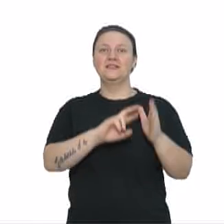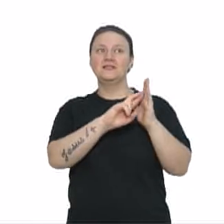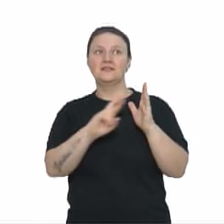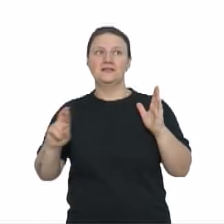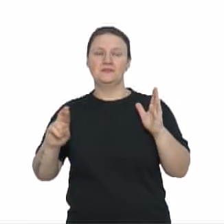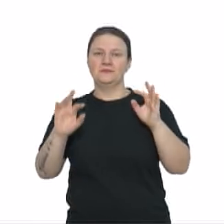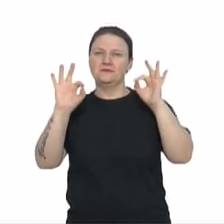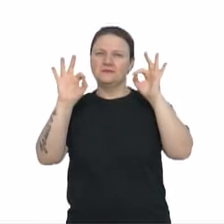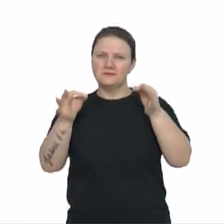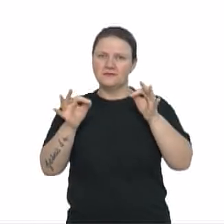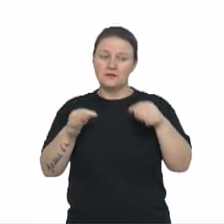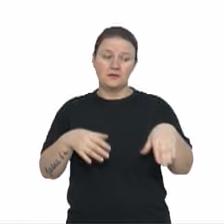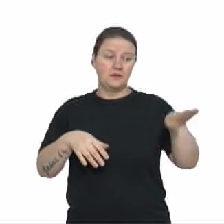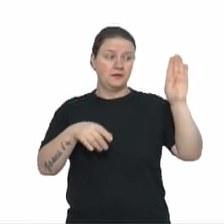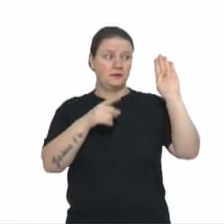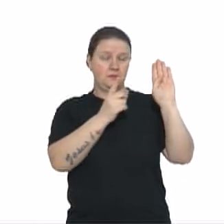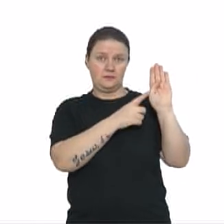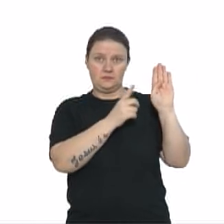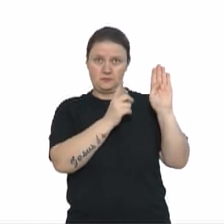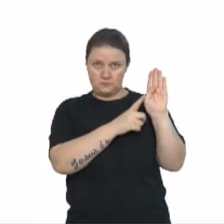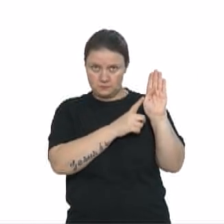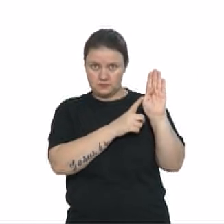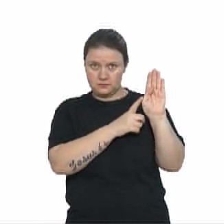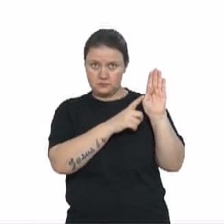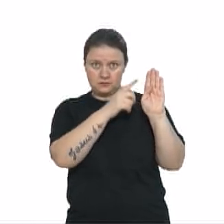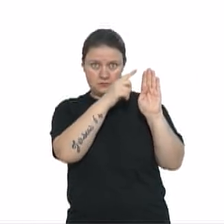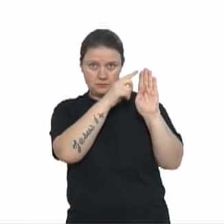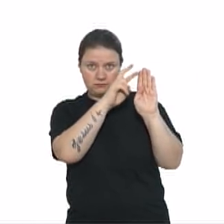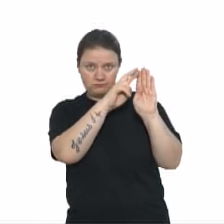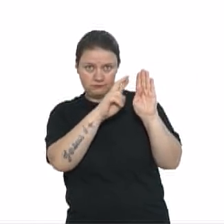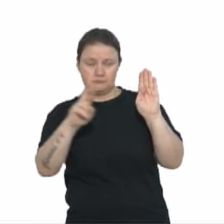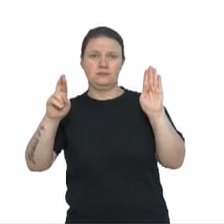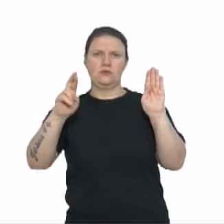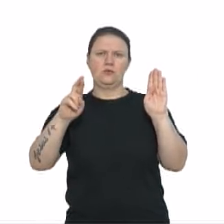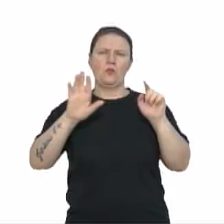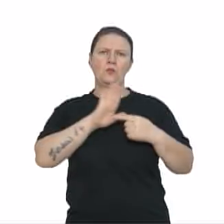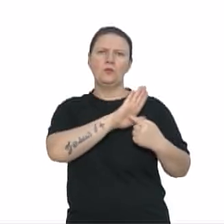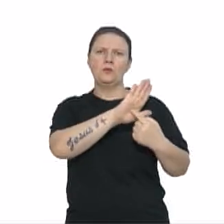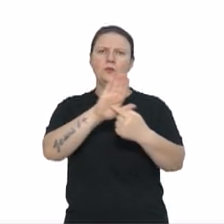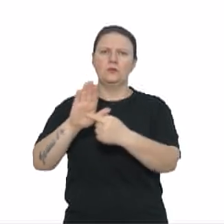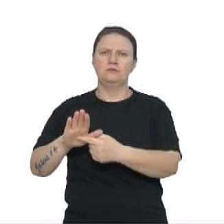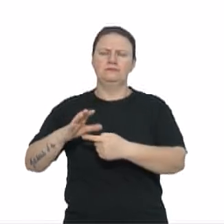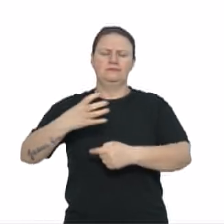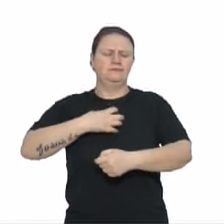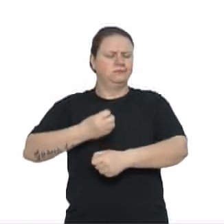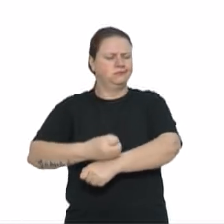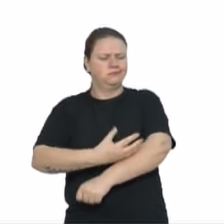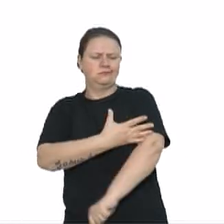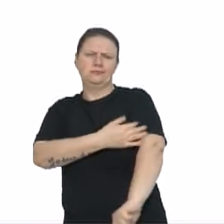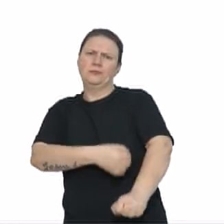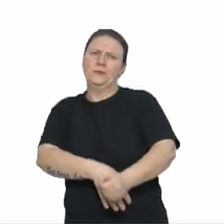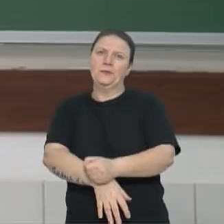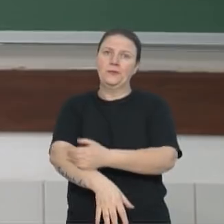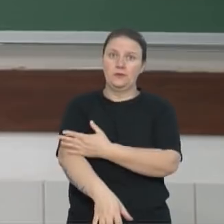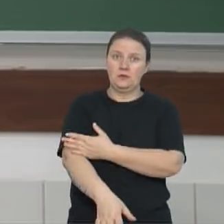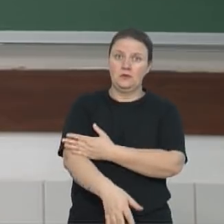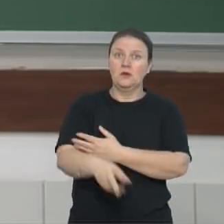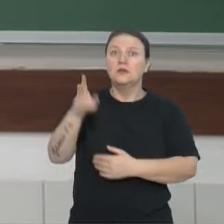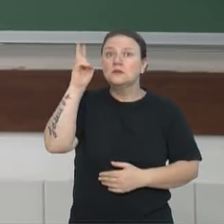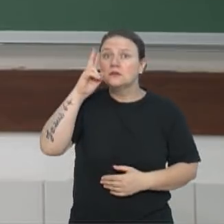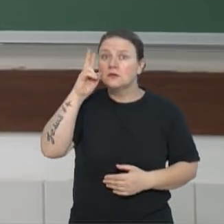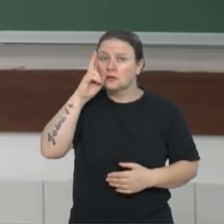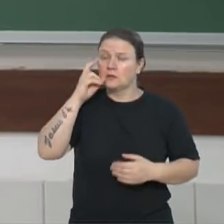Resposta correta era a letra B. Letra B. Manifestação de sentimentos. Lembra que eu estou falando de